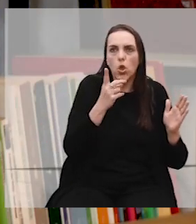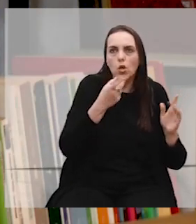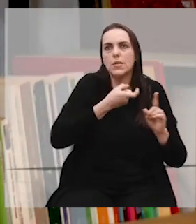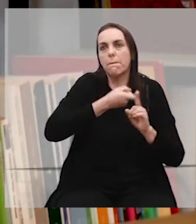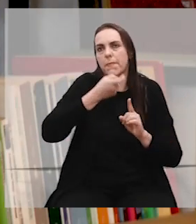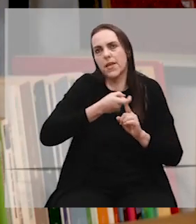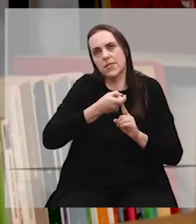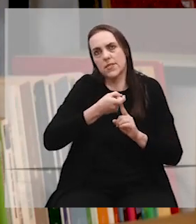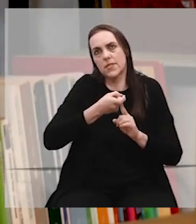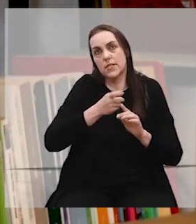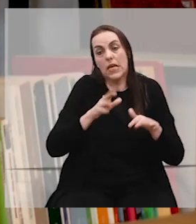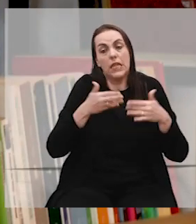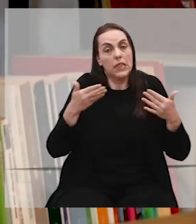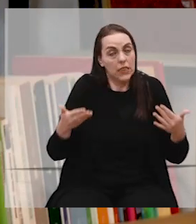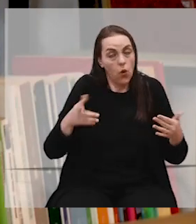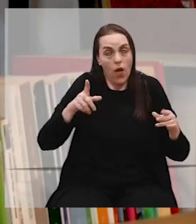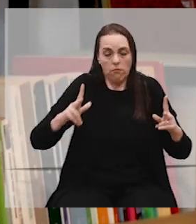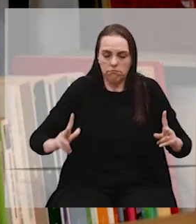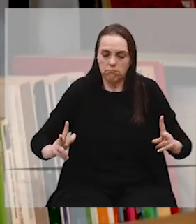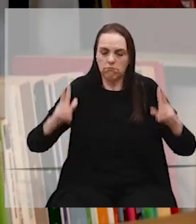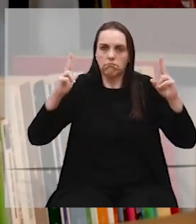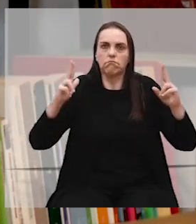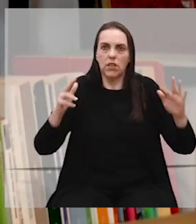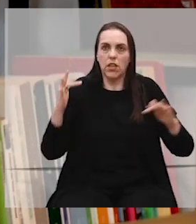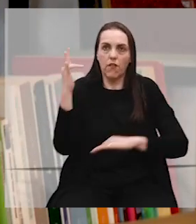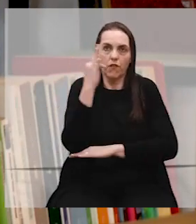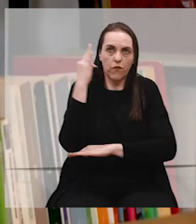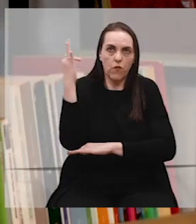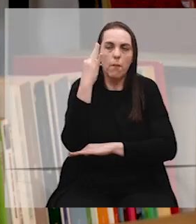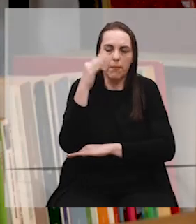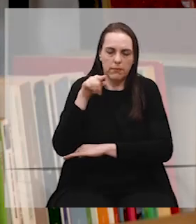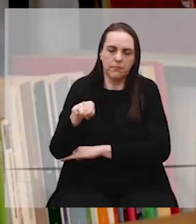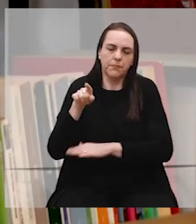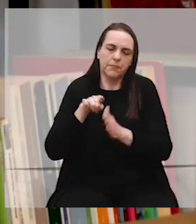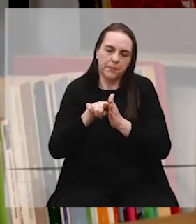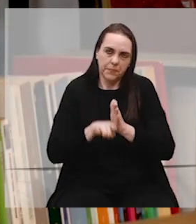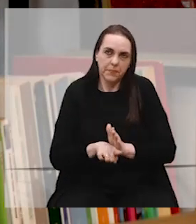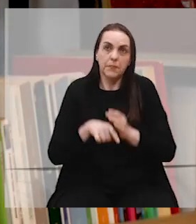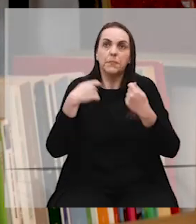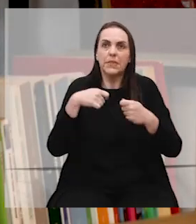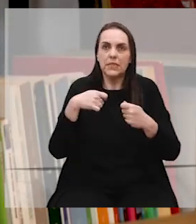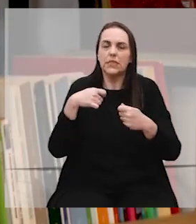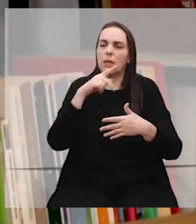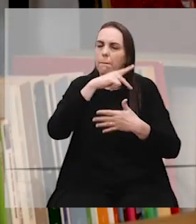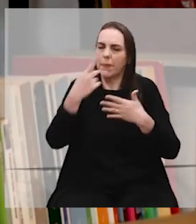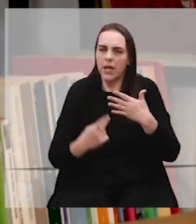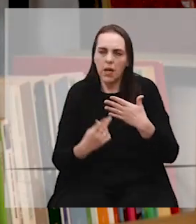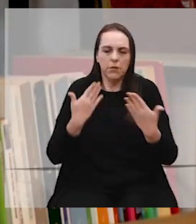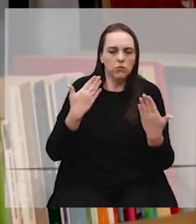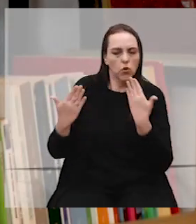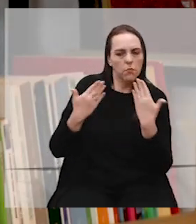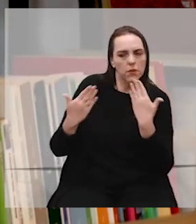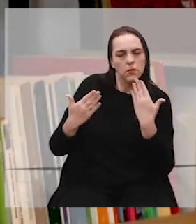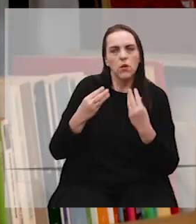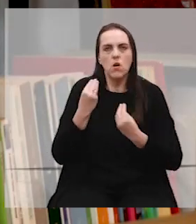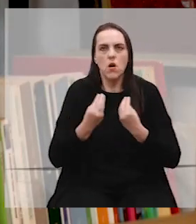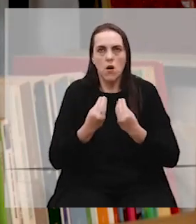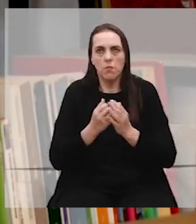12 meses. Esse é o recorte formal da pesquisa, né? Porque precisa ter um